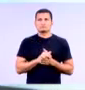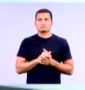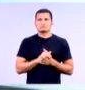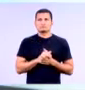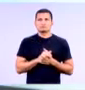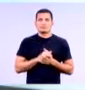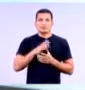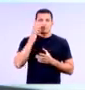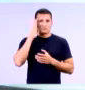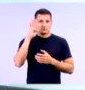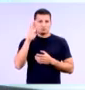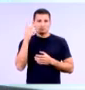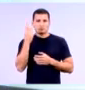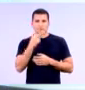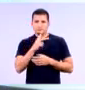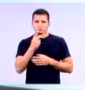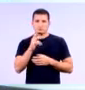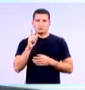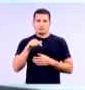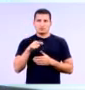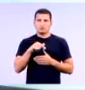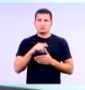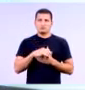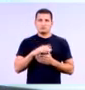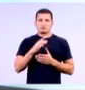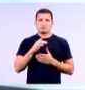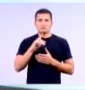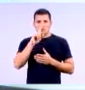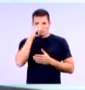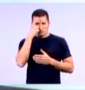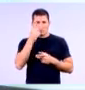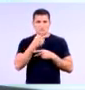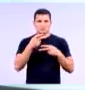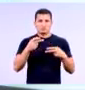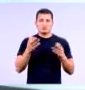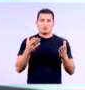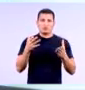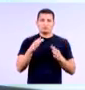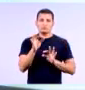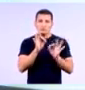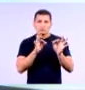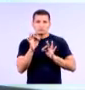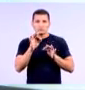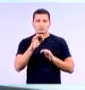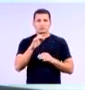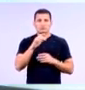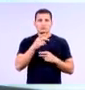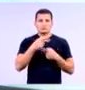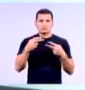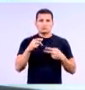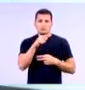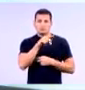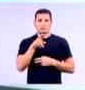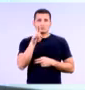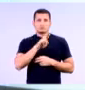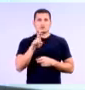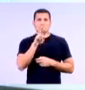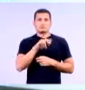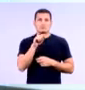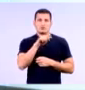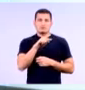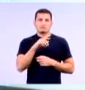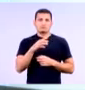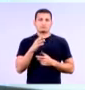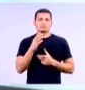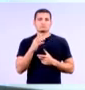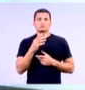a principal função dele, olha, eu criei o objeto, agora vamos arrumar o objeto para que ele seja usado. Né? Ele vai definir o estado,